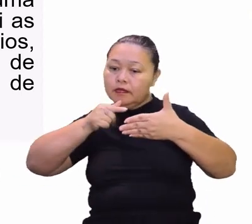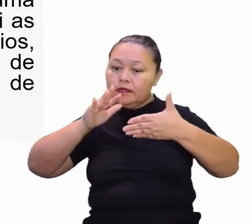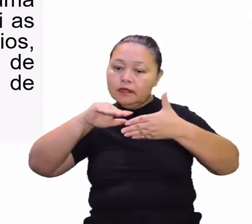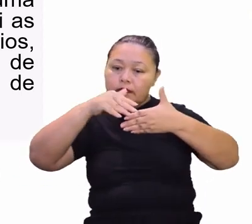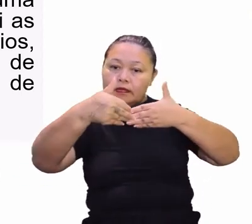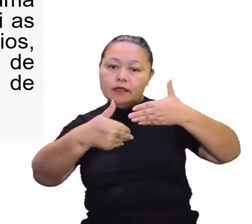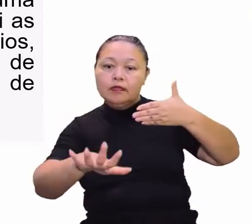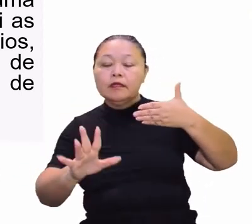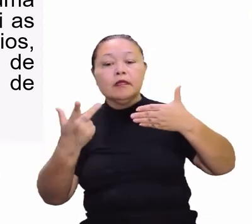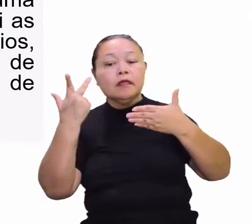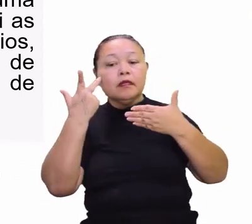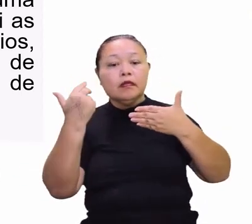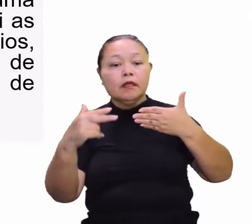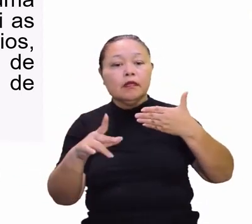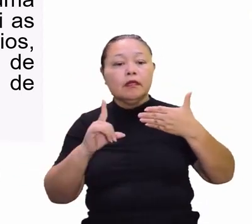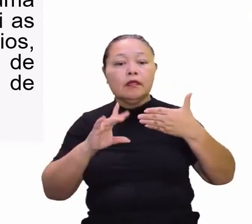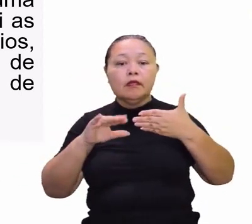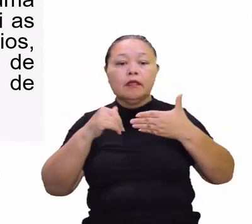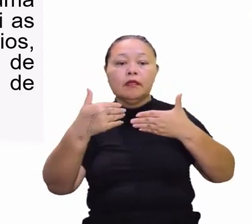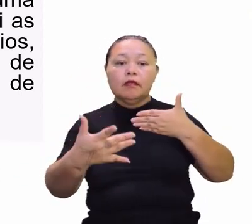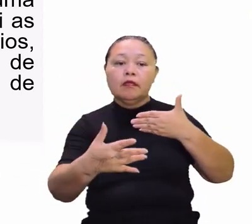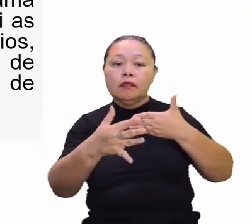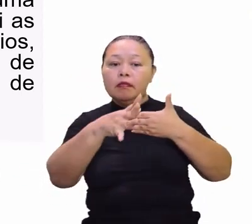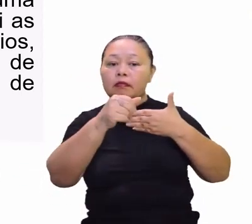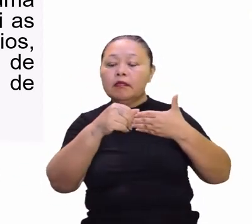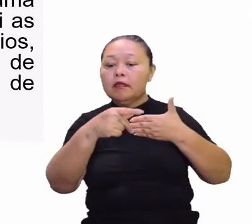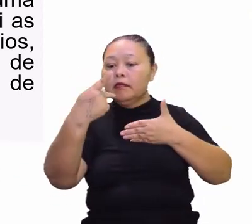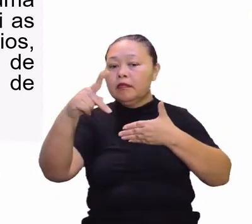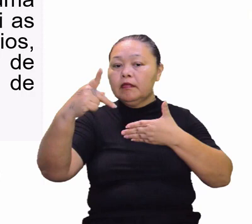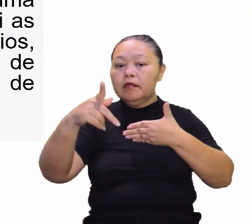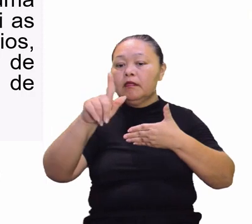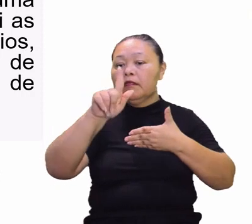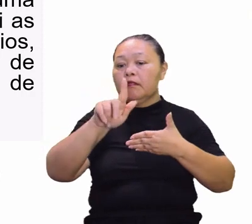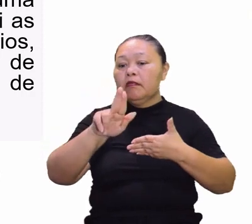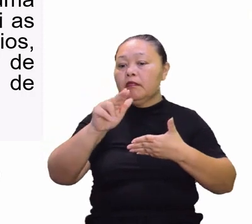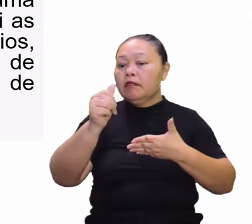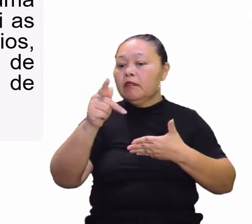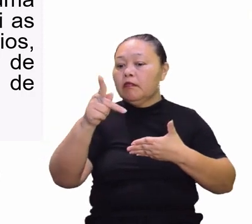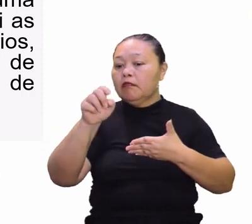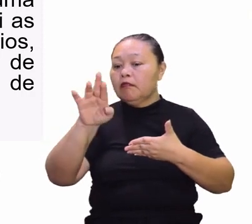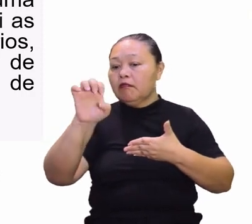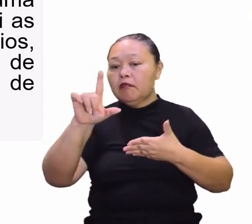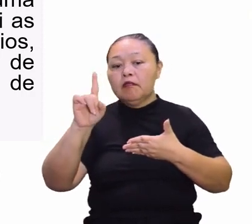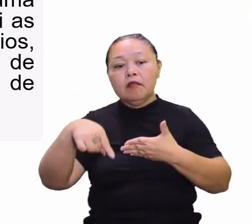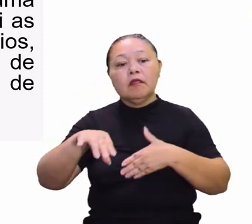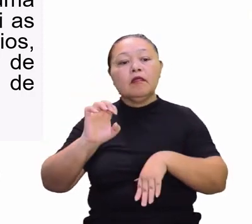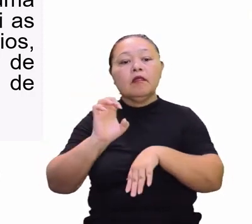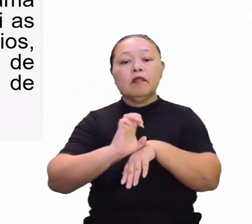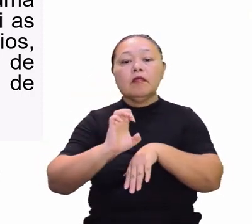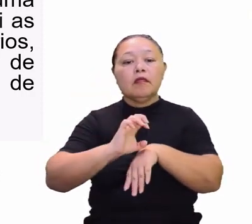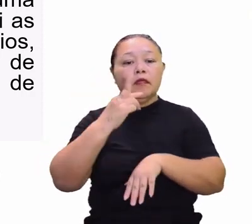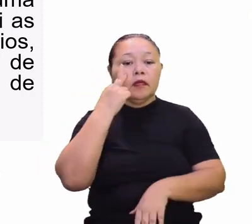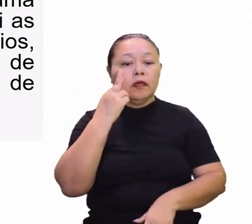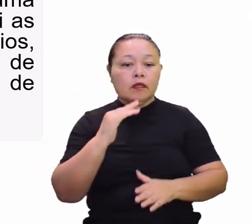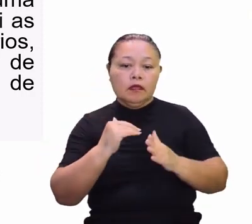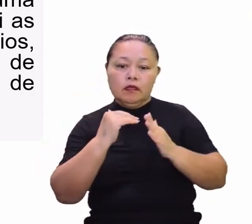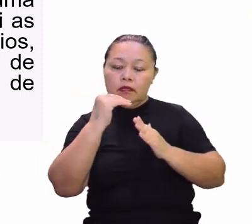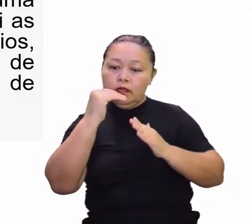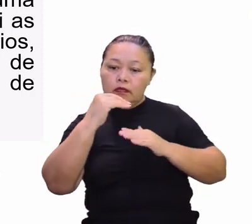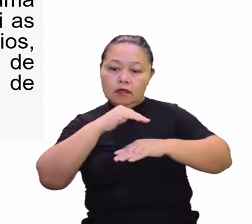águas natural entre o Amazonas, Paraguai e Guaporé. Em Rondônia, as altitudes